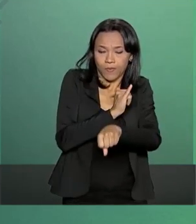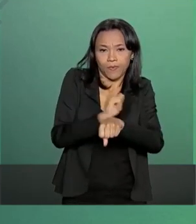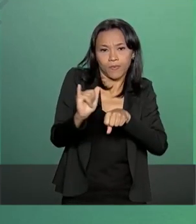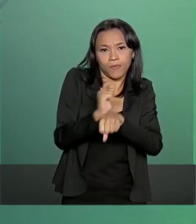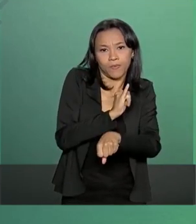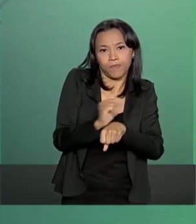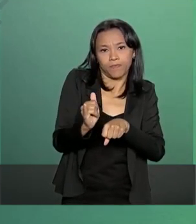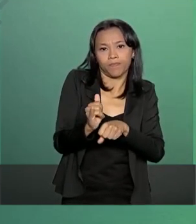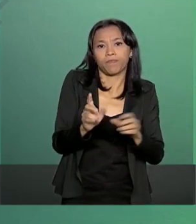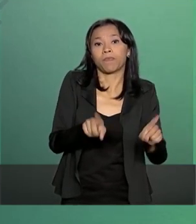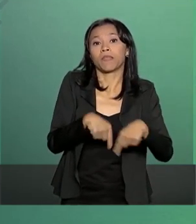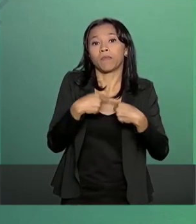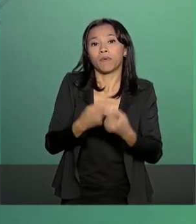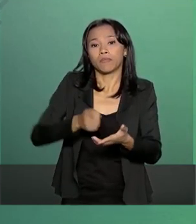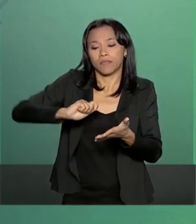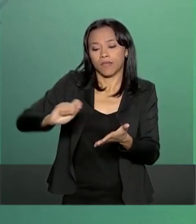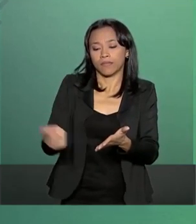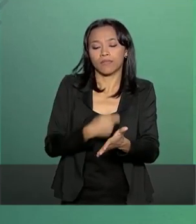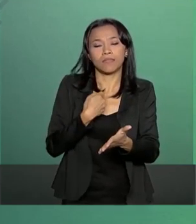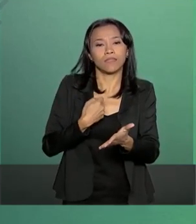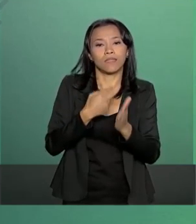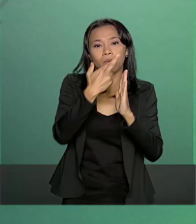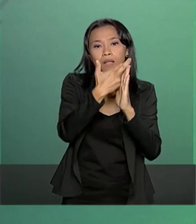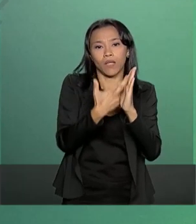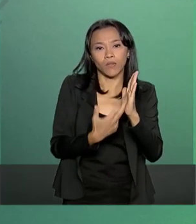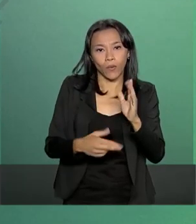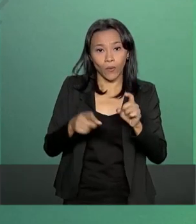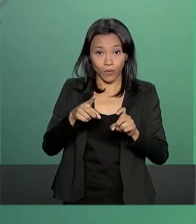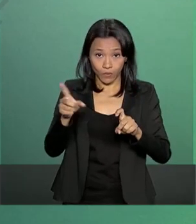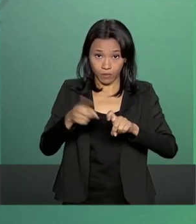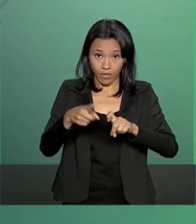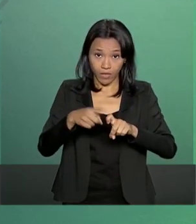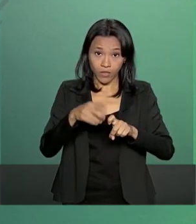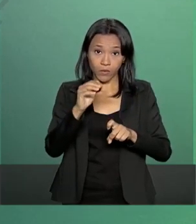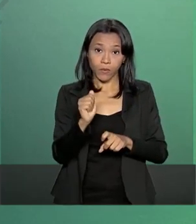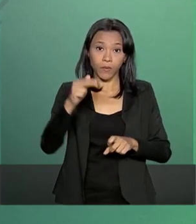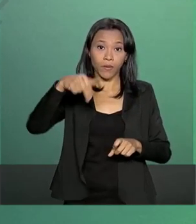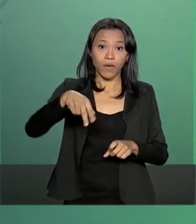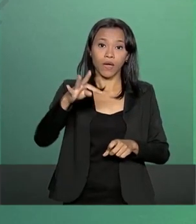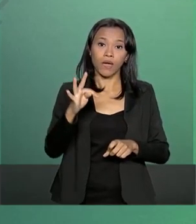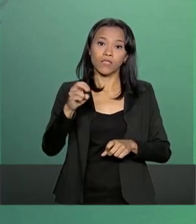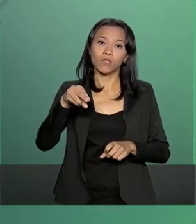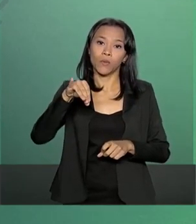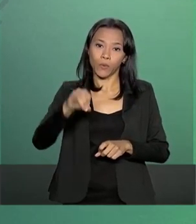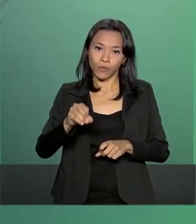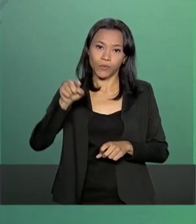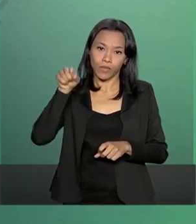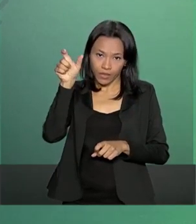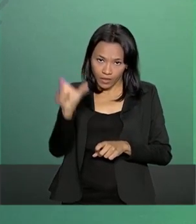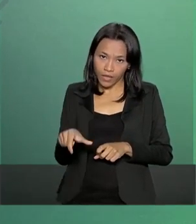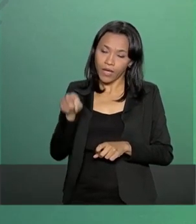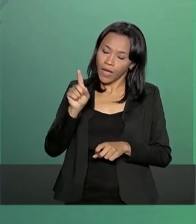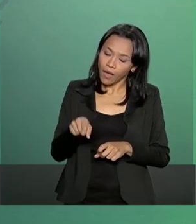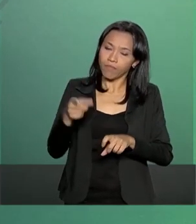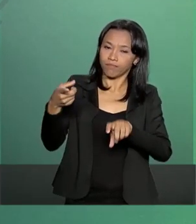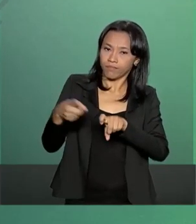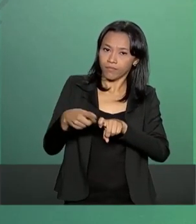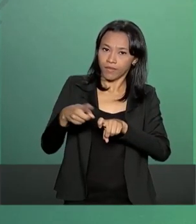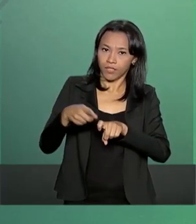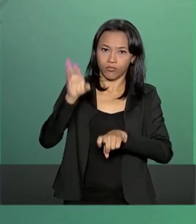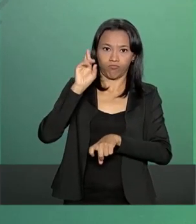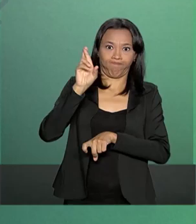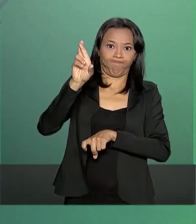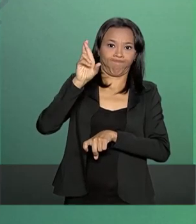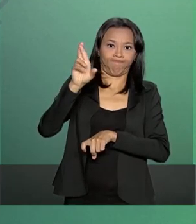Assinam o boletim o Dr. Antônio Luiz Macedo, cirurgião e médico